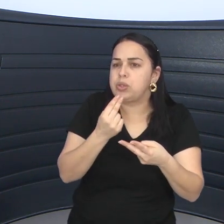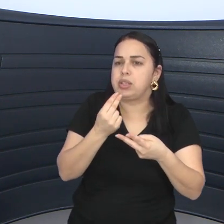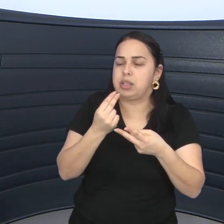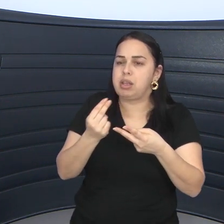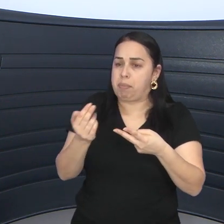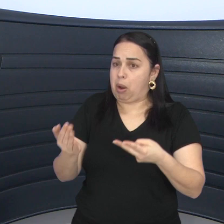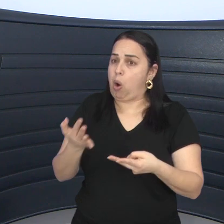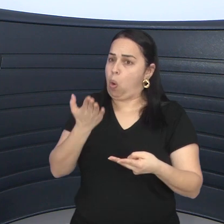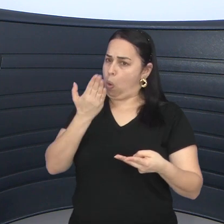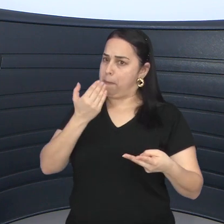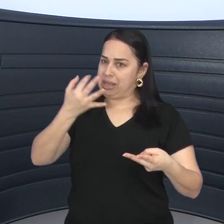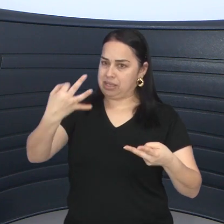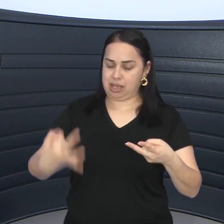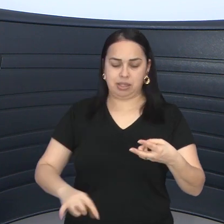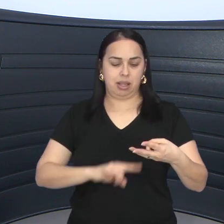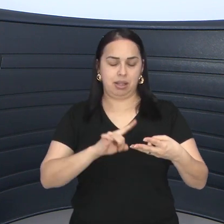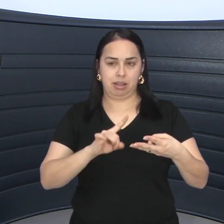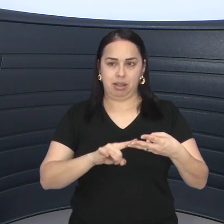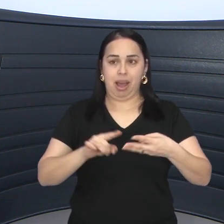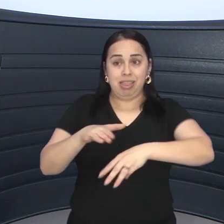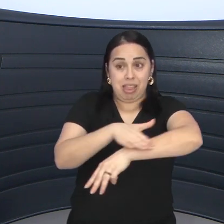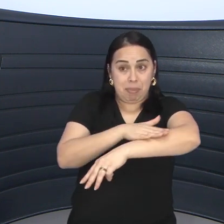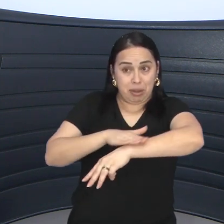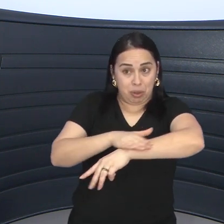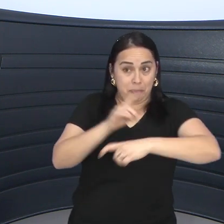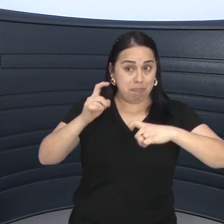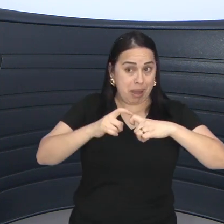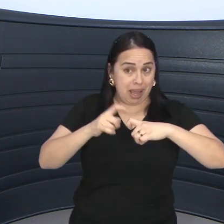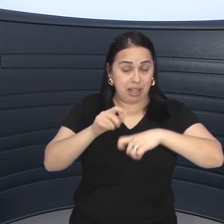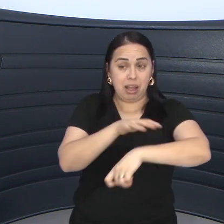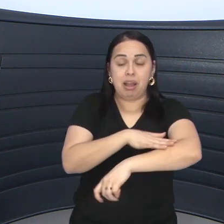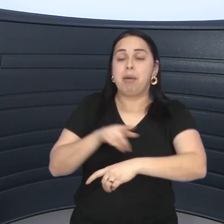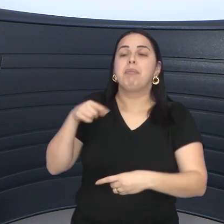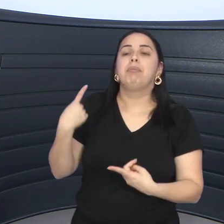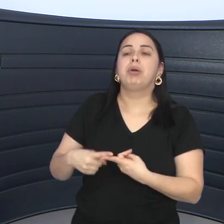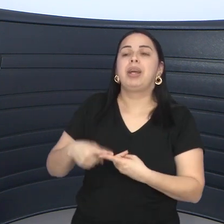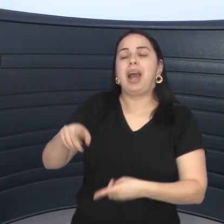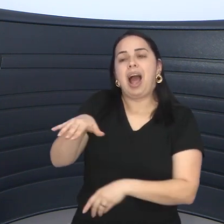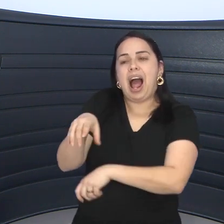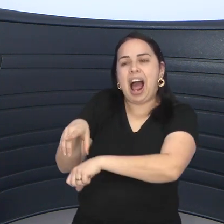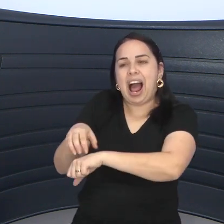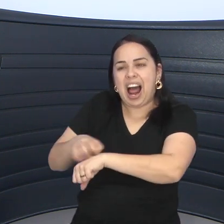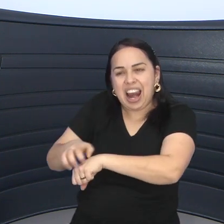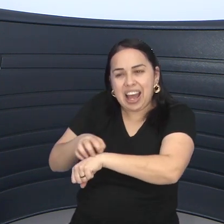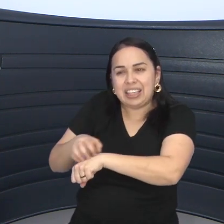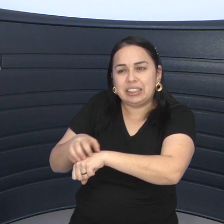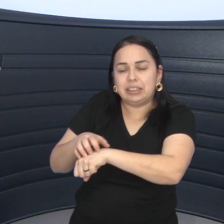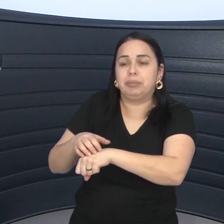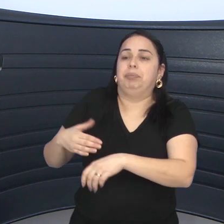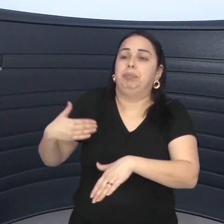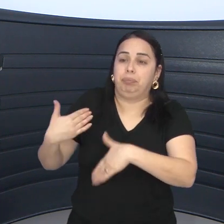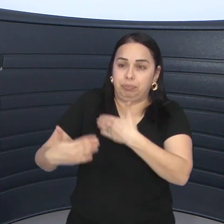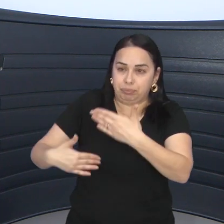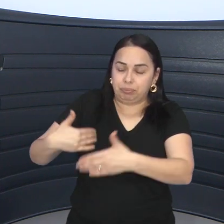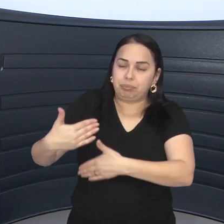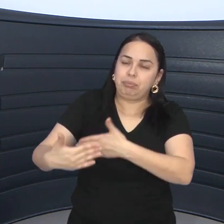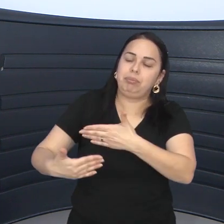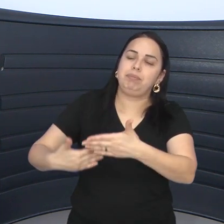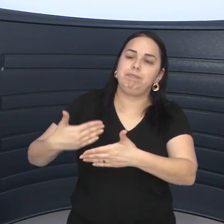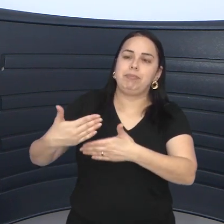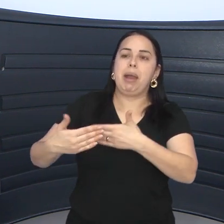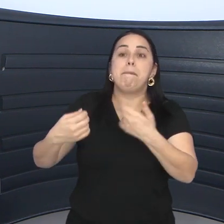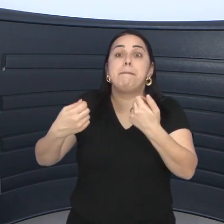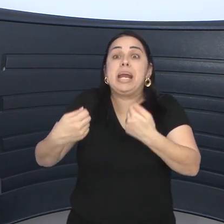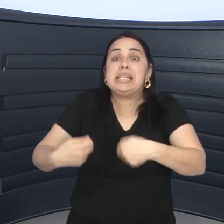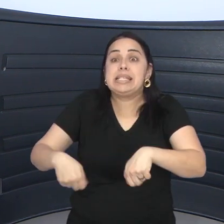nutricionista né e a dermatologista também que ela teve uma alergia né com o passar